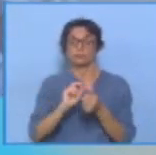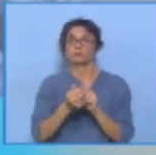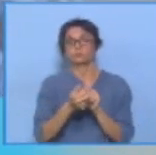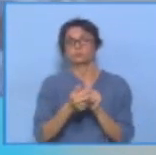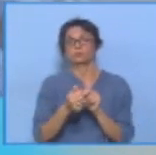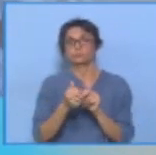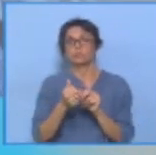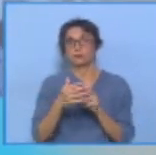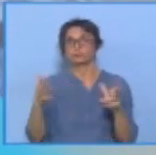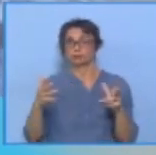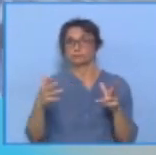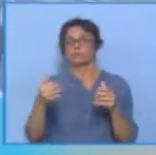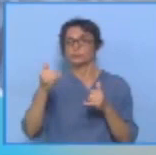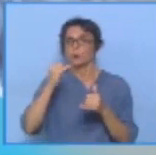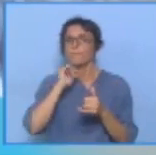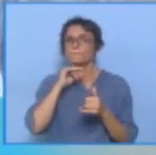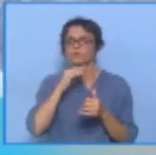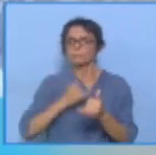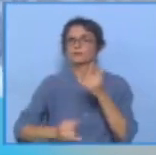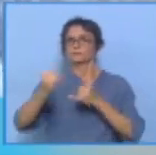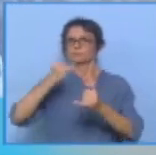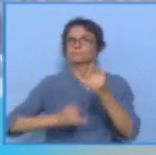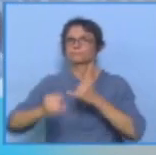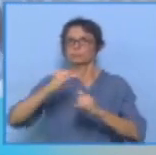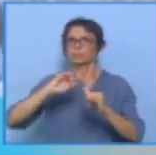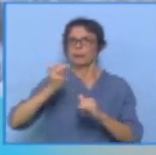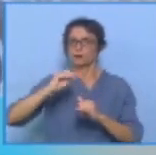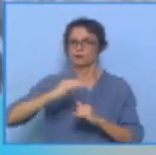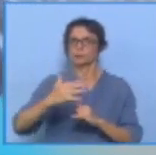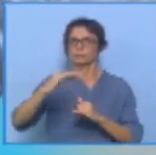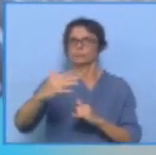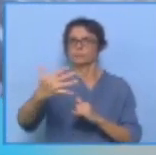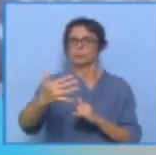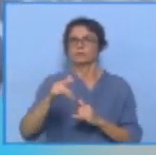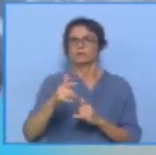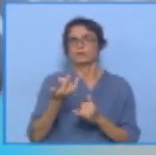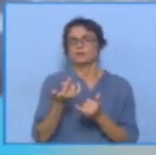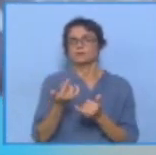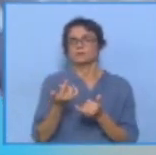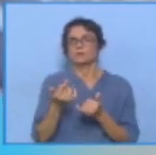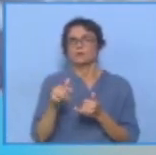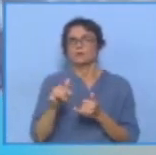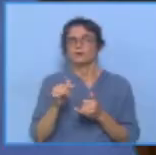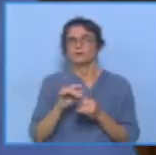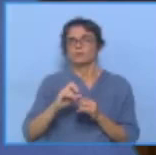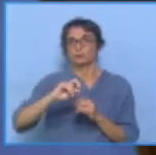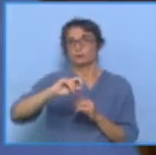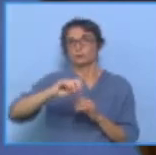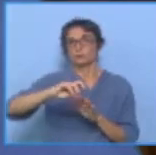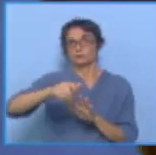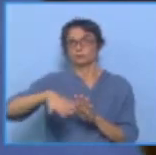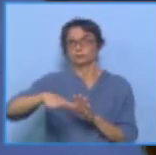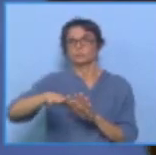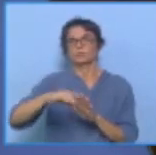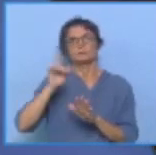uma maior rotatividade e, portanto, vamos deixar chegar ao fim este mandato na Biblioteca Apostólica, no Arquivo Secreto, que são locais de muita importância,